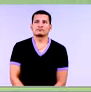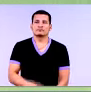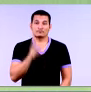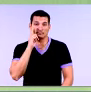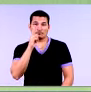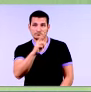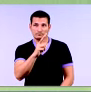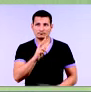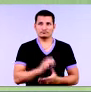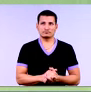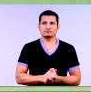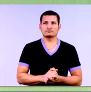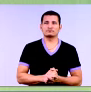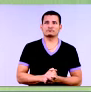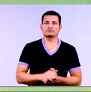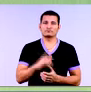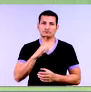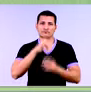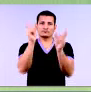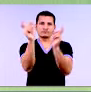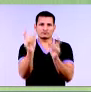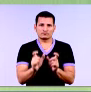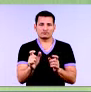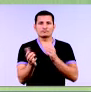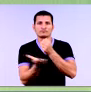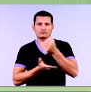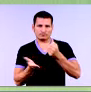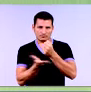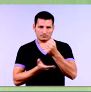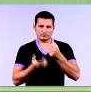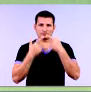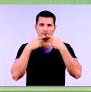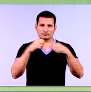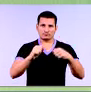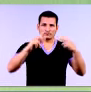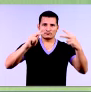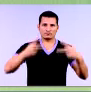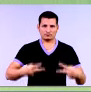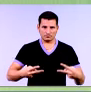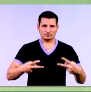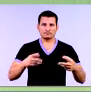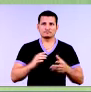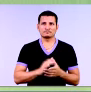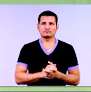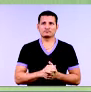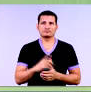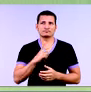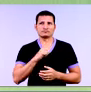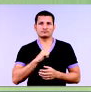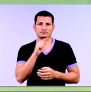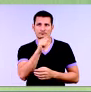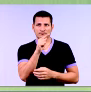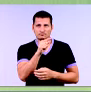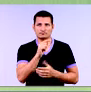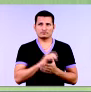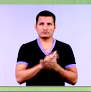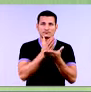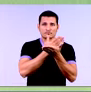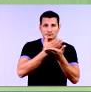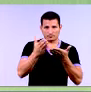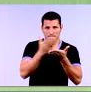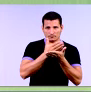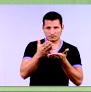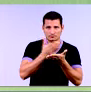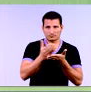Observem bem, nós temos aqui uma estrutura básica de uma linguagem HTML, olha lá. Nós temos aqui a parte inicial, que é o